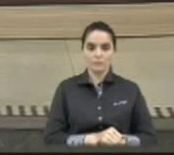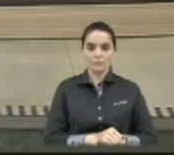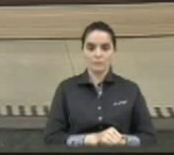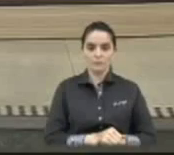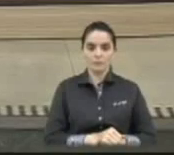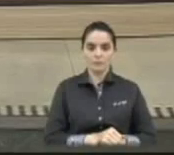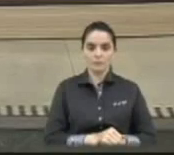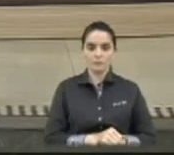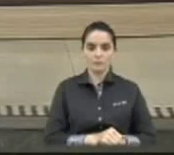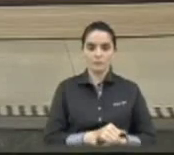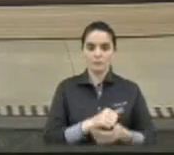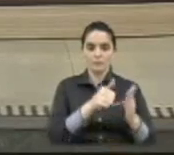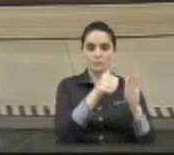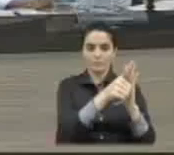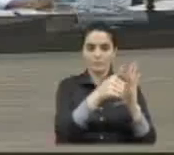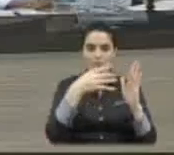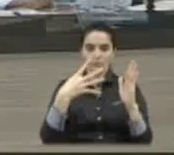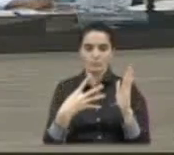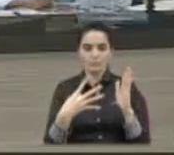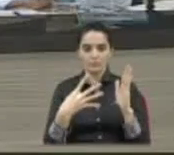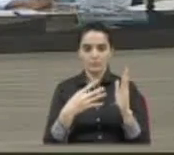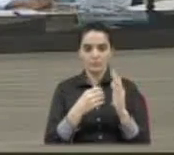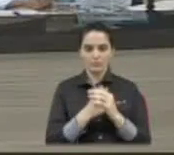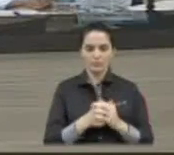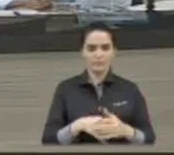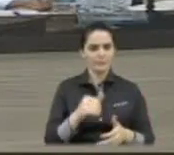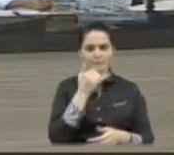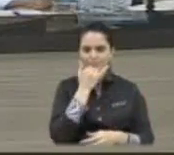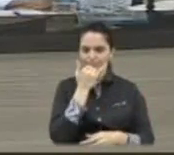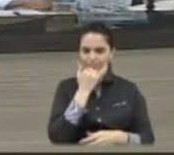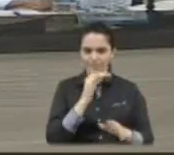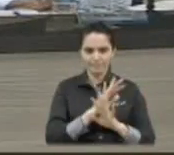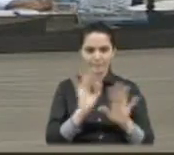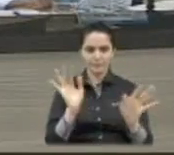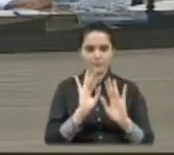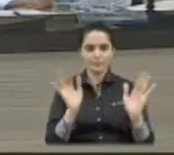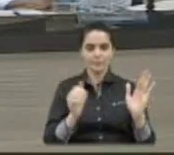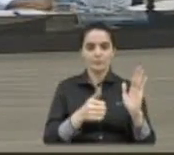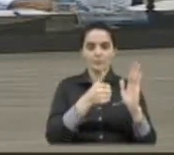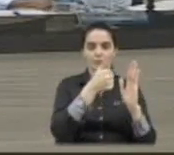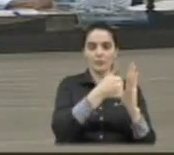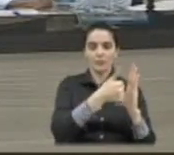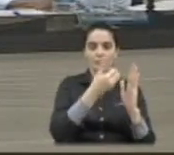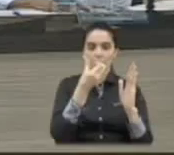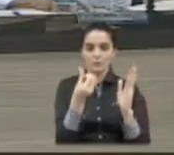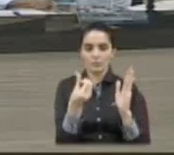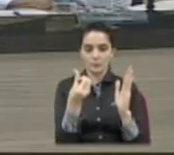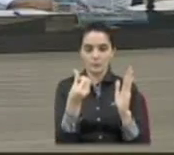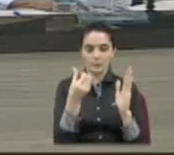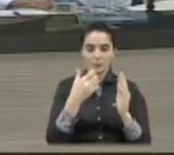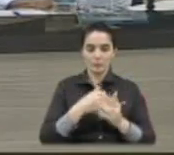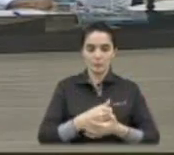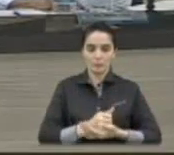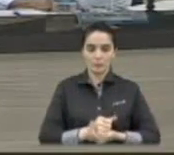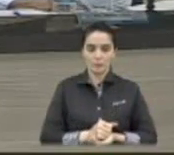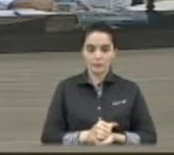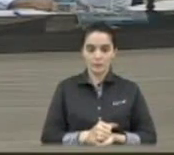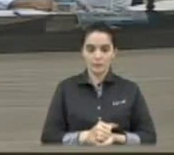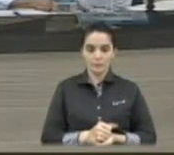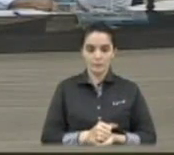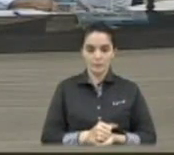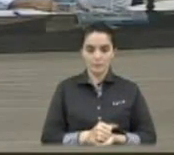prefeito. 14º, senhor presidente. 16º, perdão. 16º, refaço o requerimento.